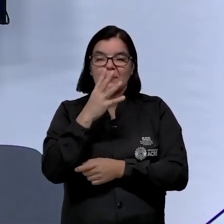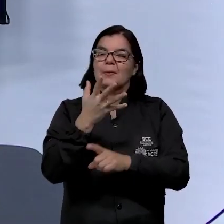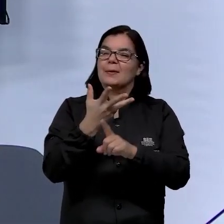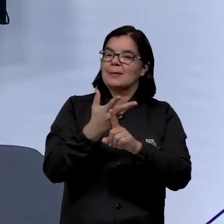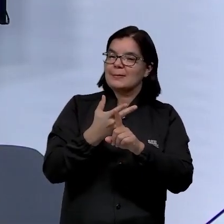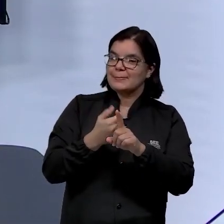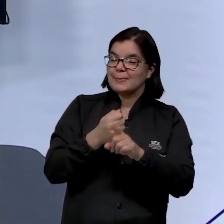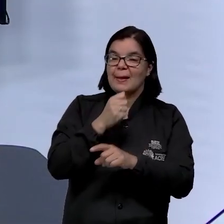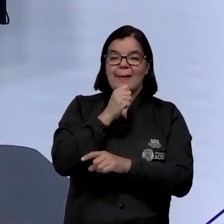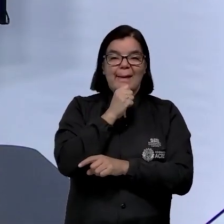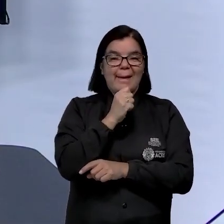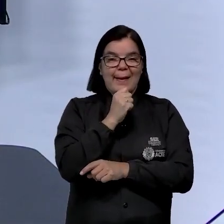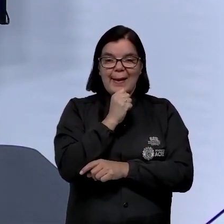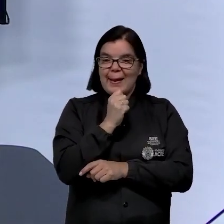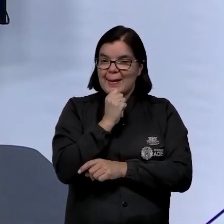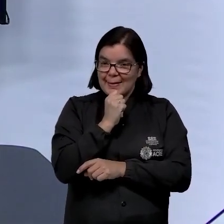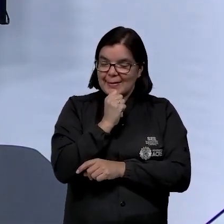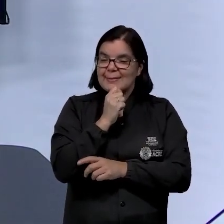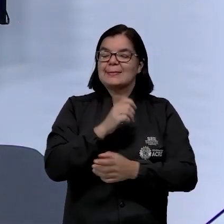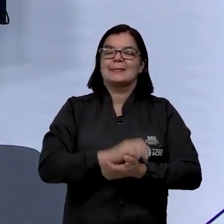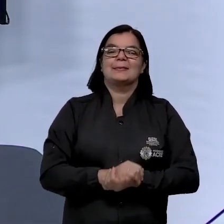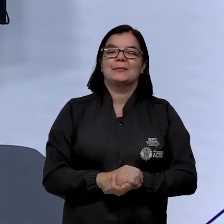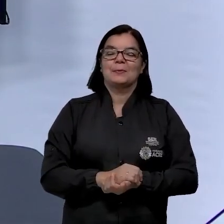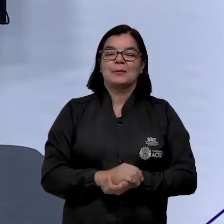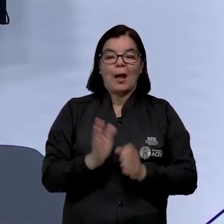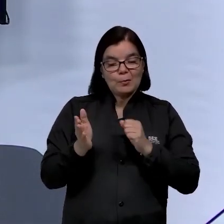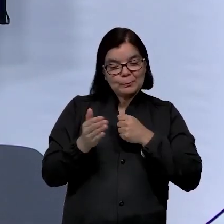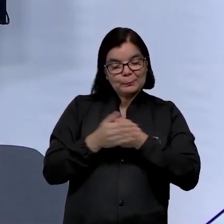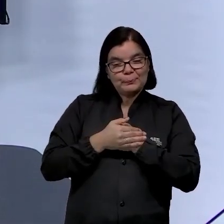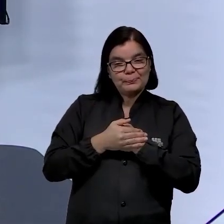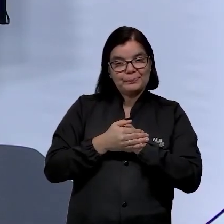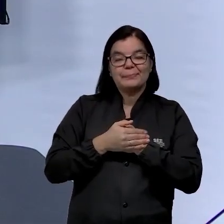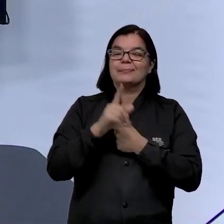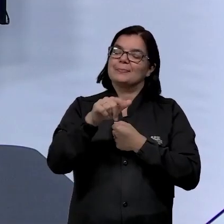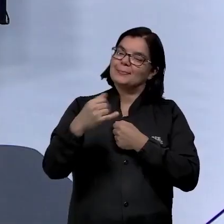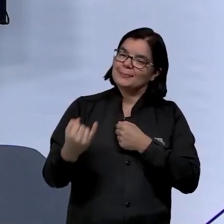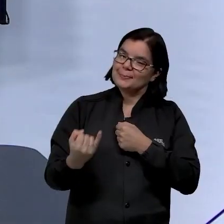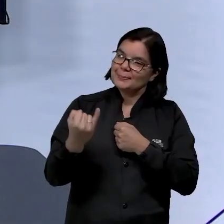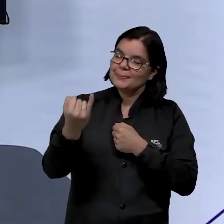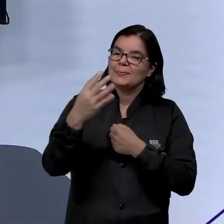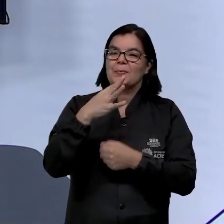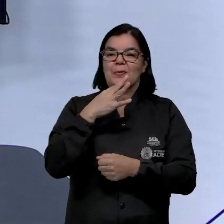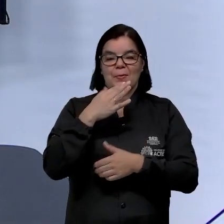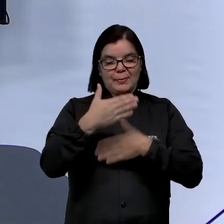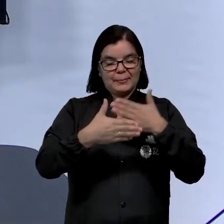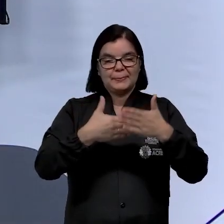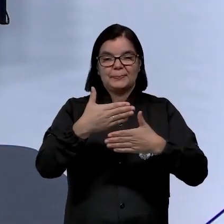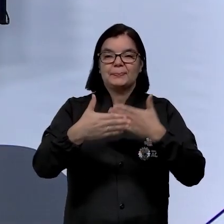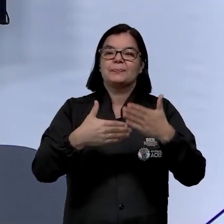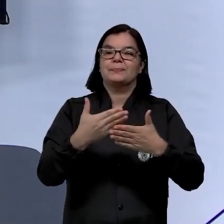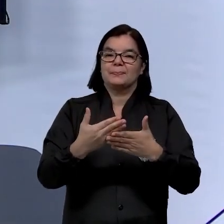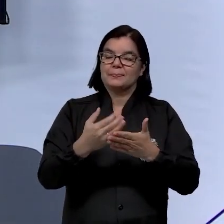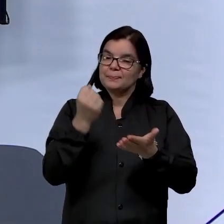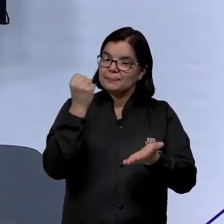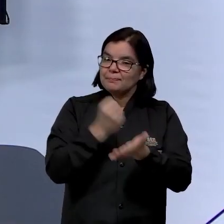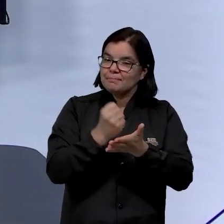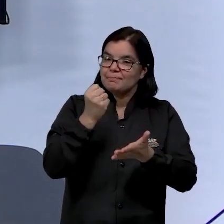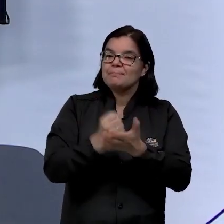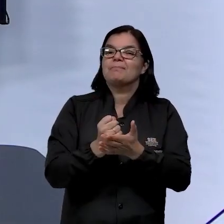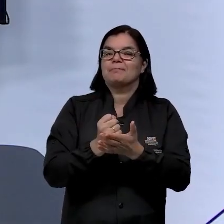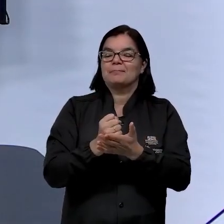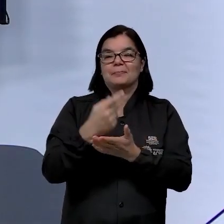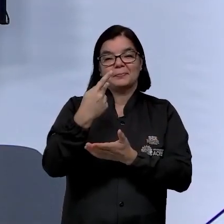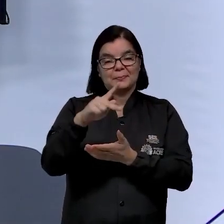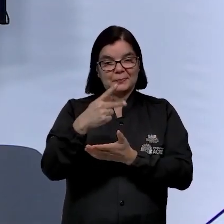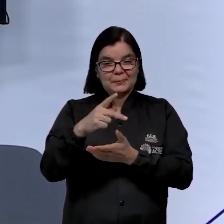artista que ainda, né, está aí no anonimato, é importante conhecer esse processo de registro mesmo da